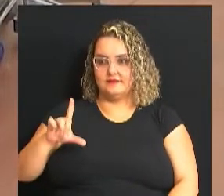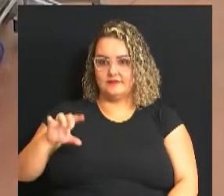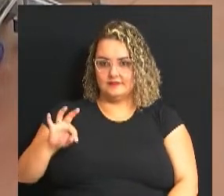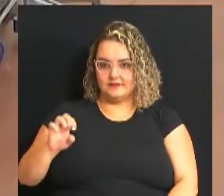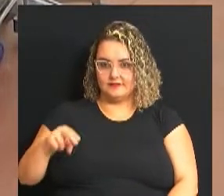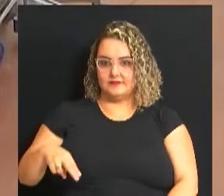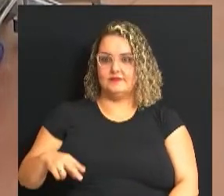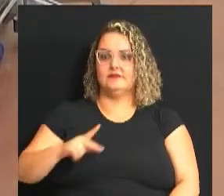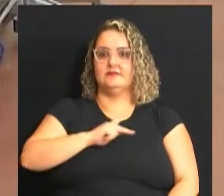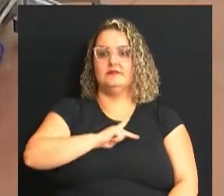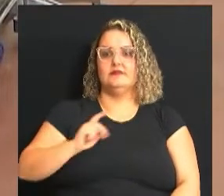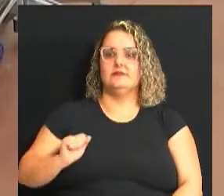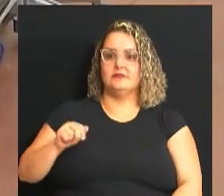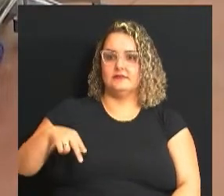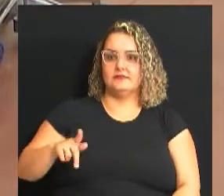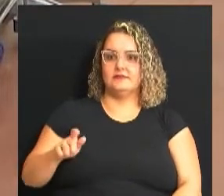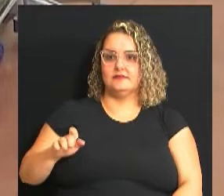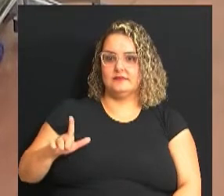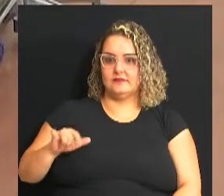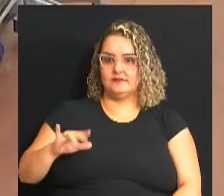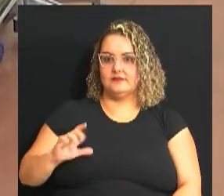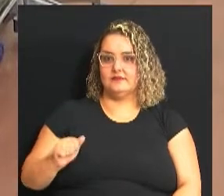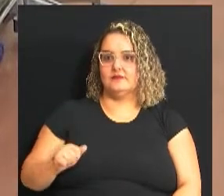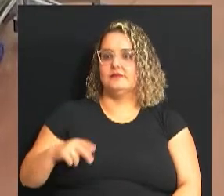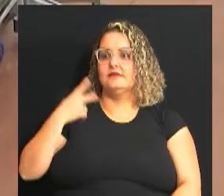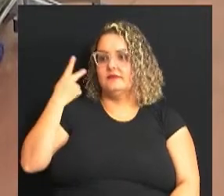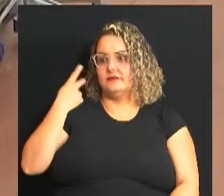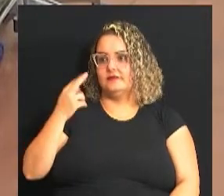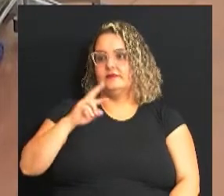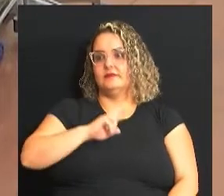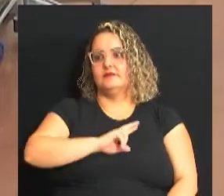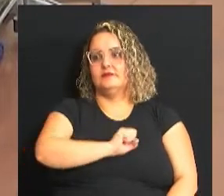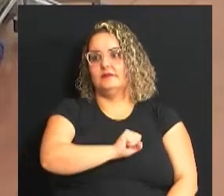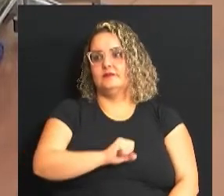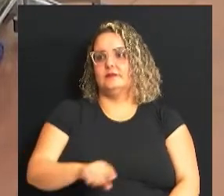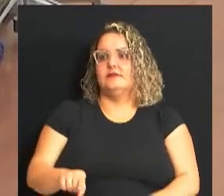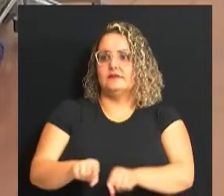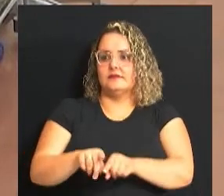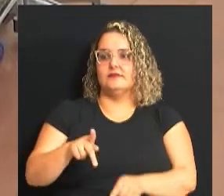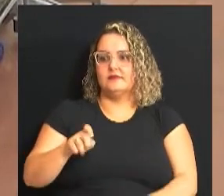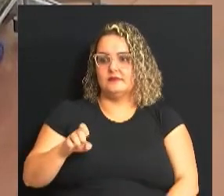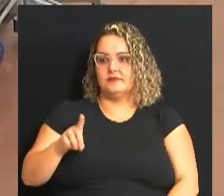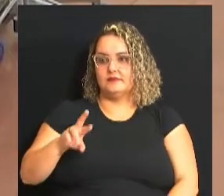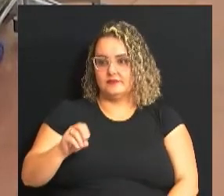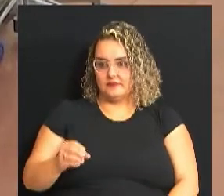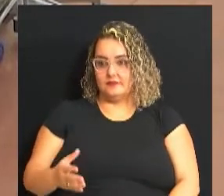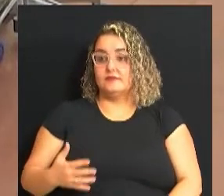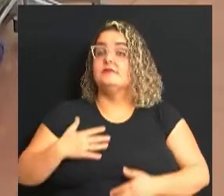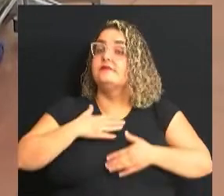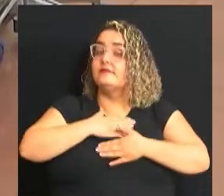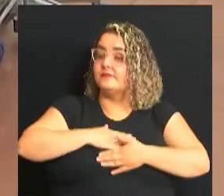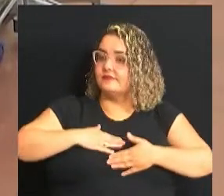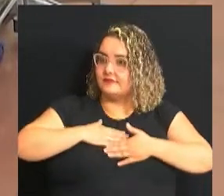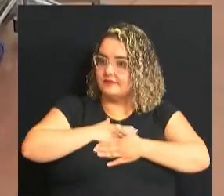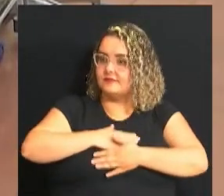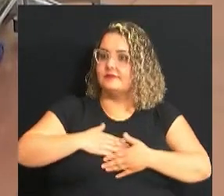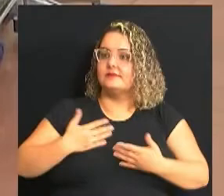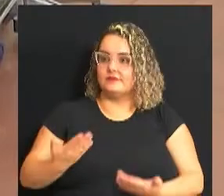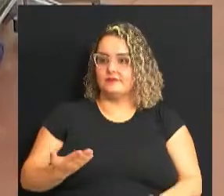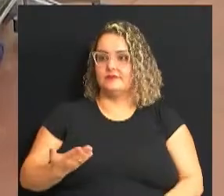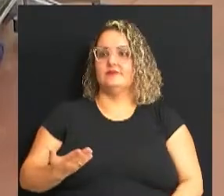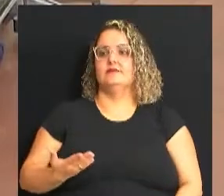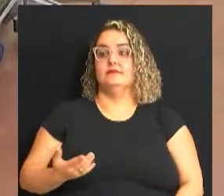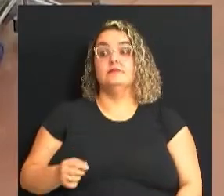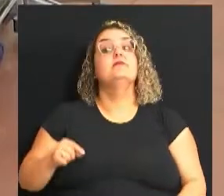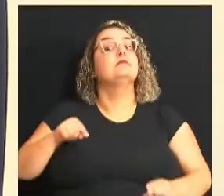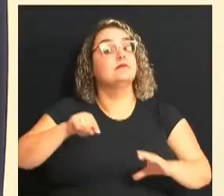CMDCA, Angélica, vereador Rossini e o Pedro. De fato, é uma grande satisfação, é um grande